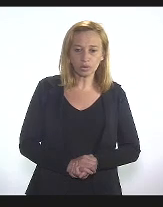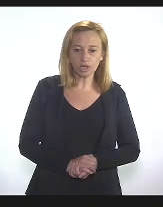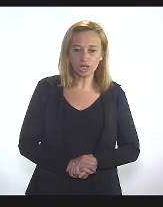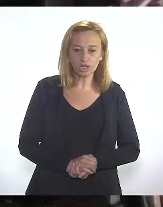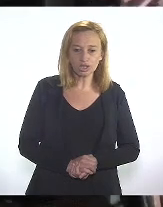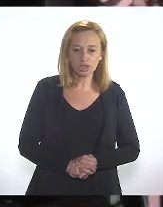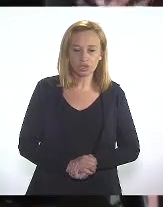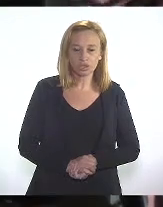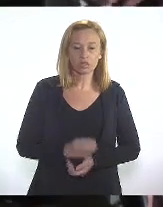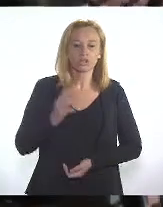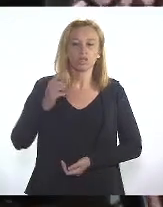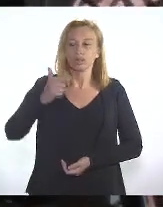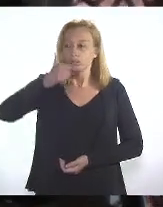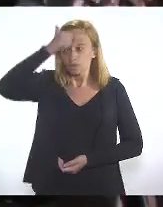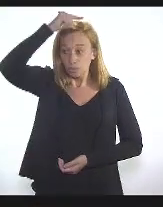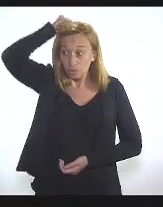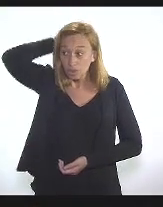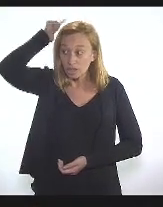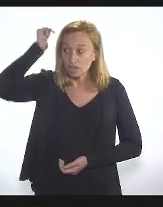Deputado Luiz Paulo.